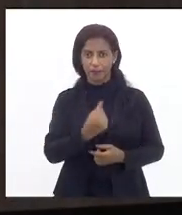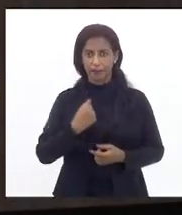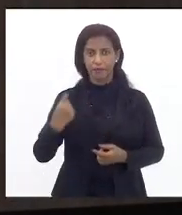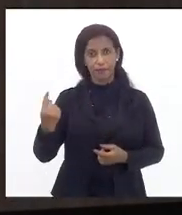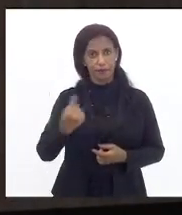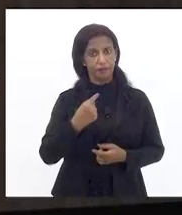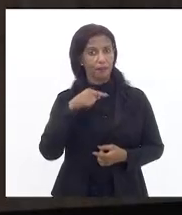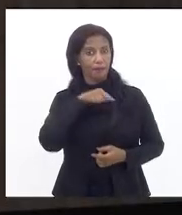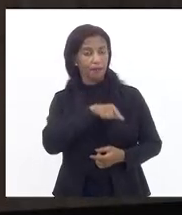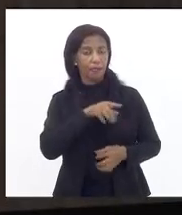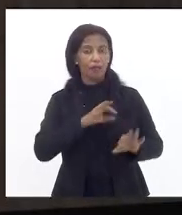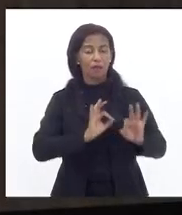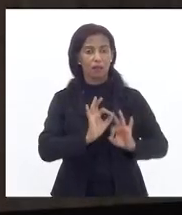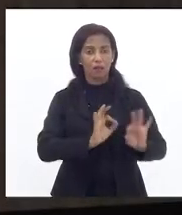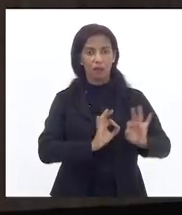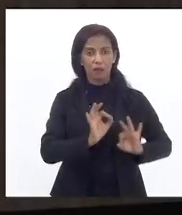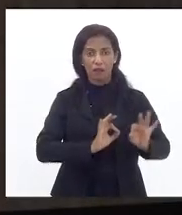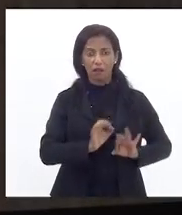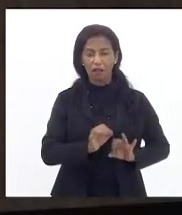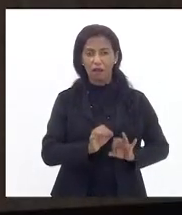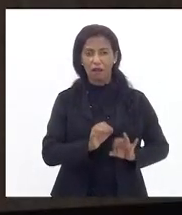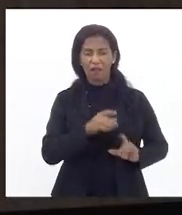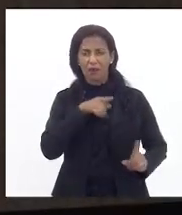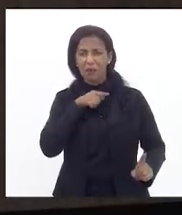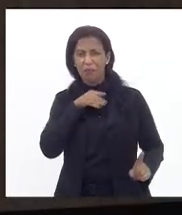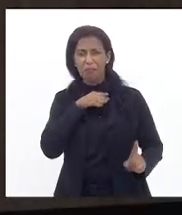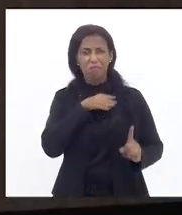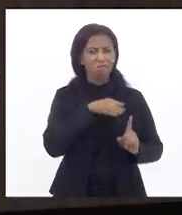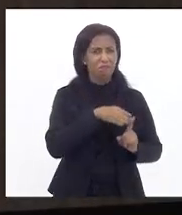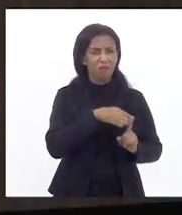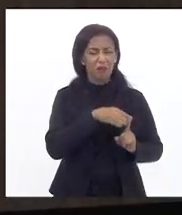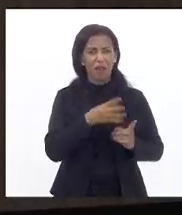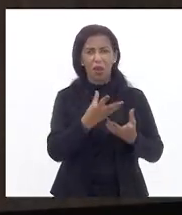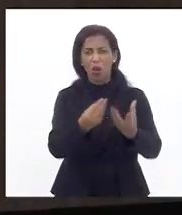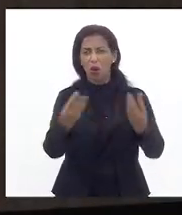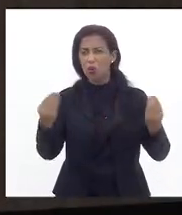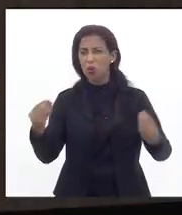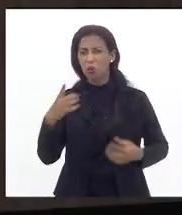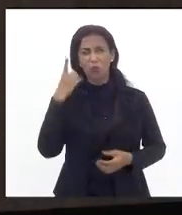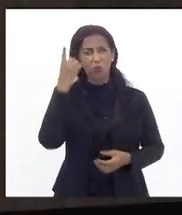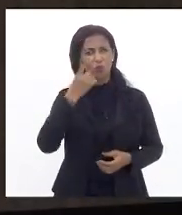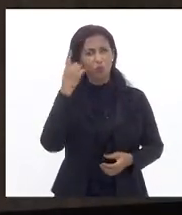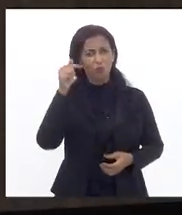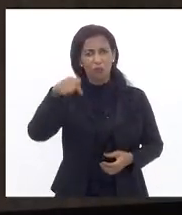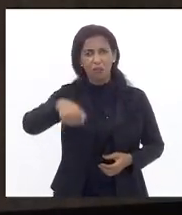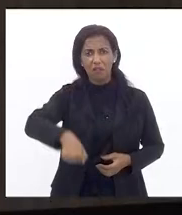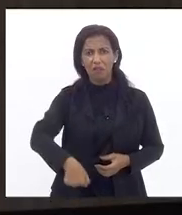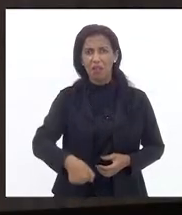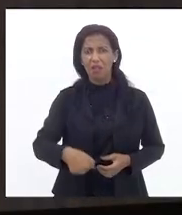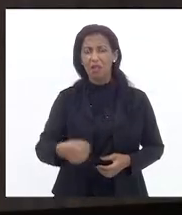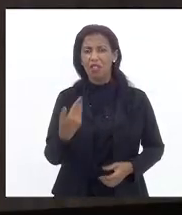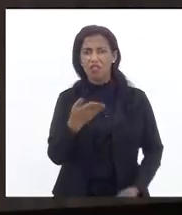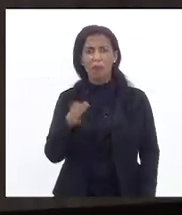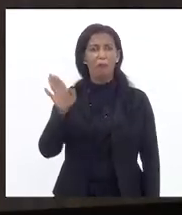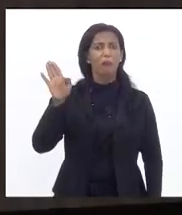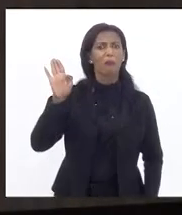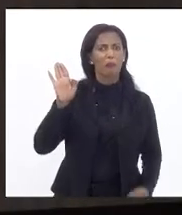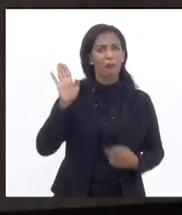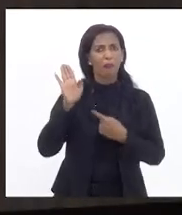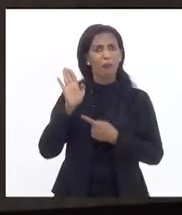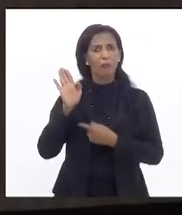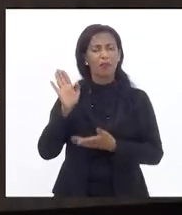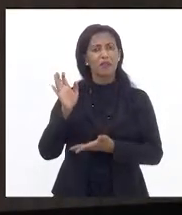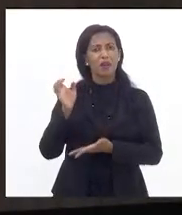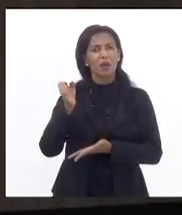nós esse projeto ele vai de encontro ao que muitos deputados aqui Prometeram as